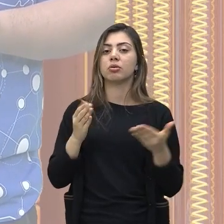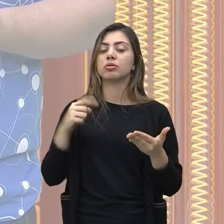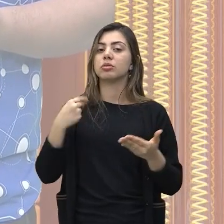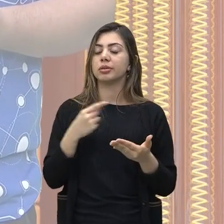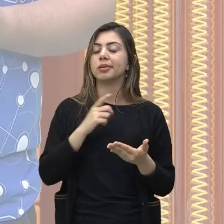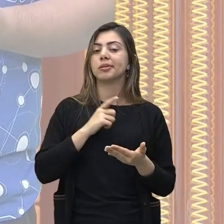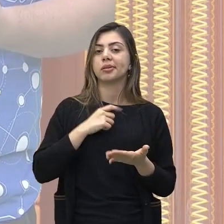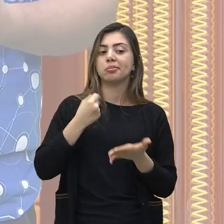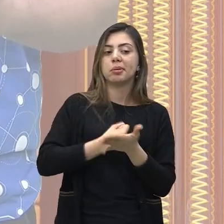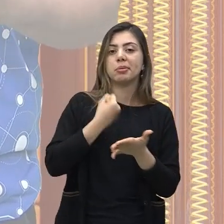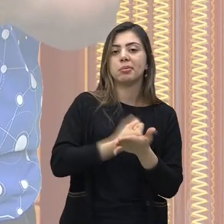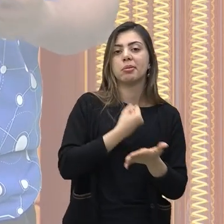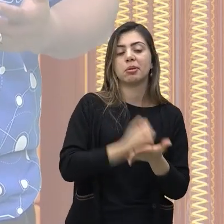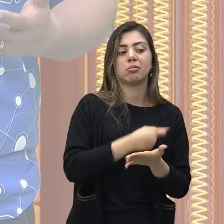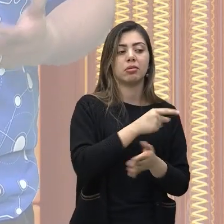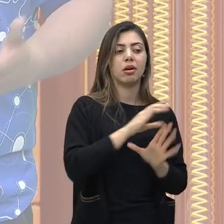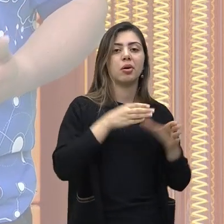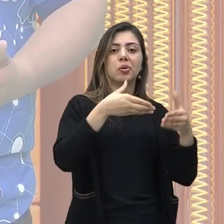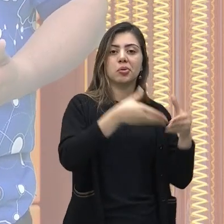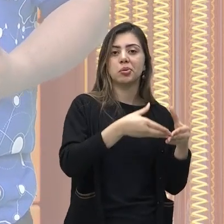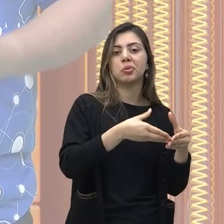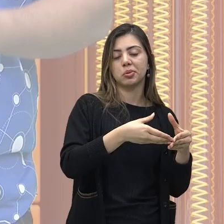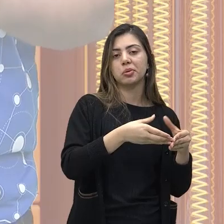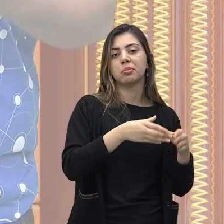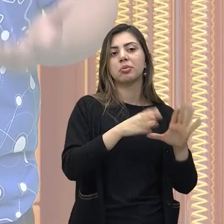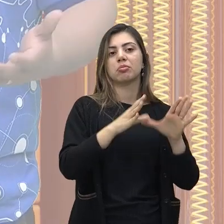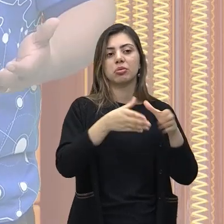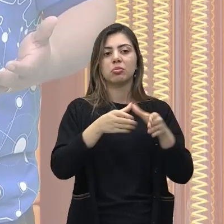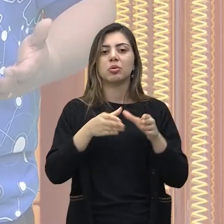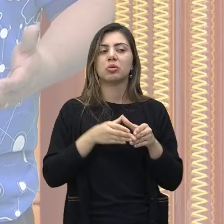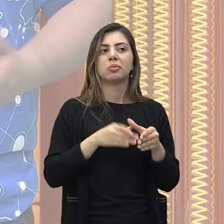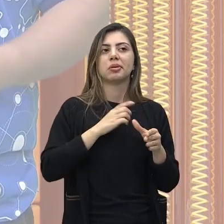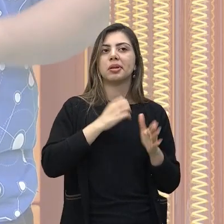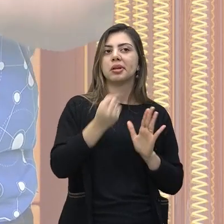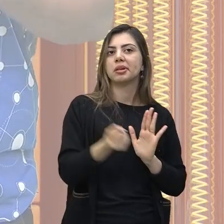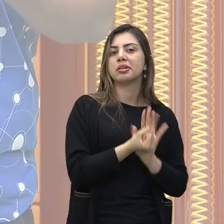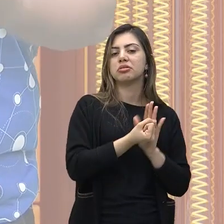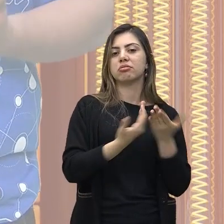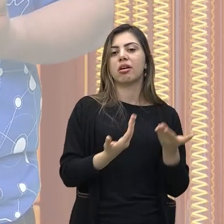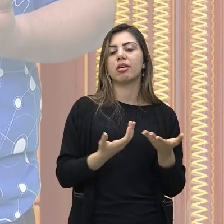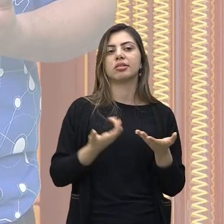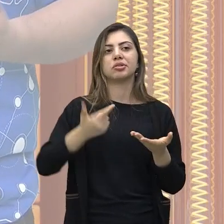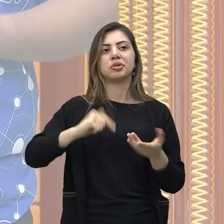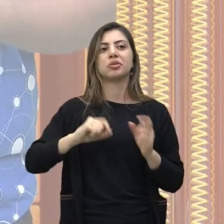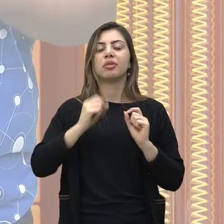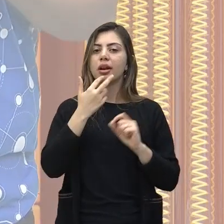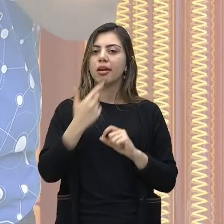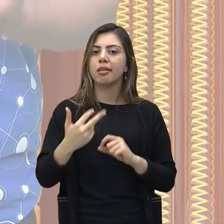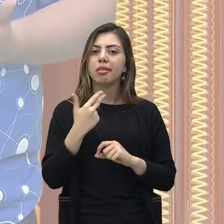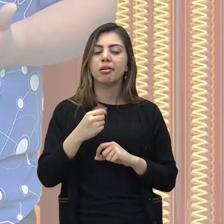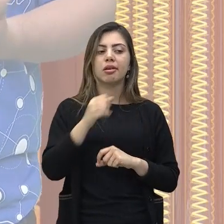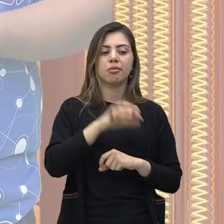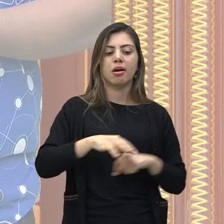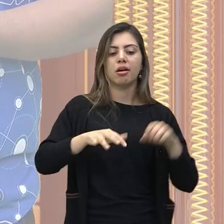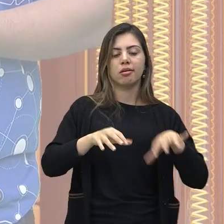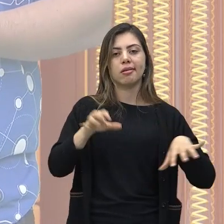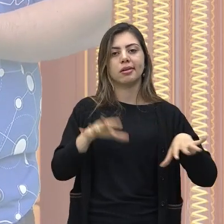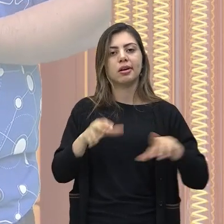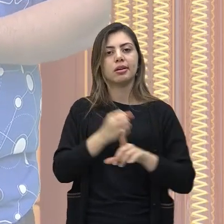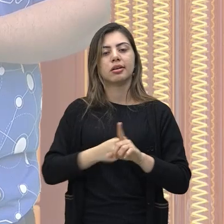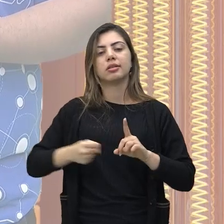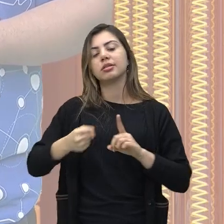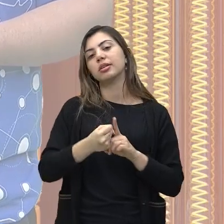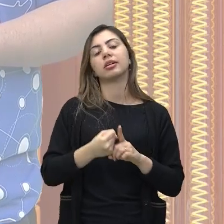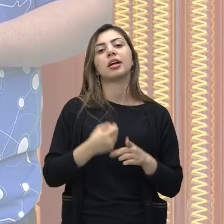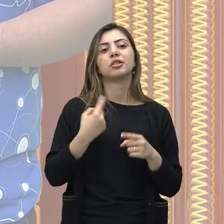lutas, né, dos grupos étnicos por sua identidade, recuperação de língua e dos espaços sociais que até então lhe